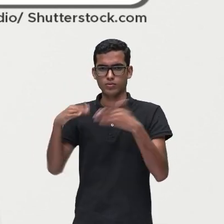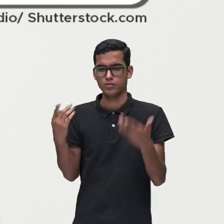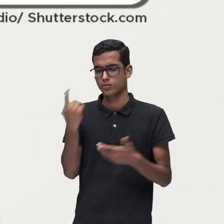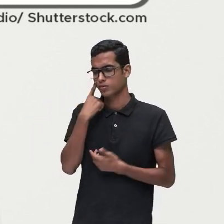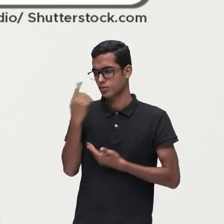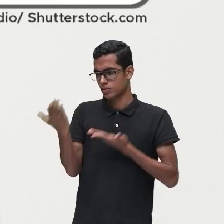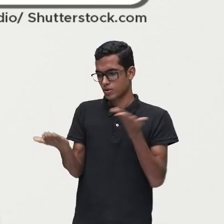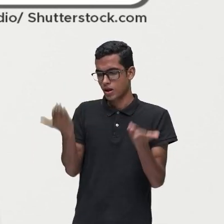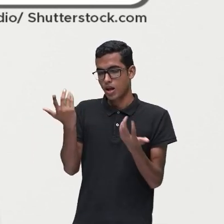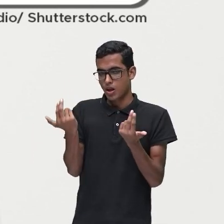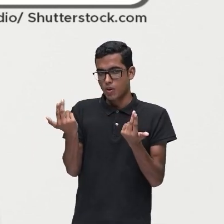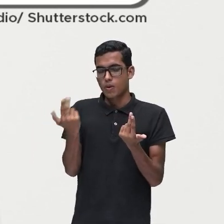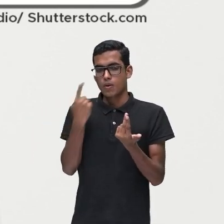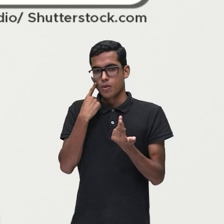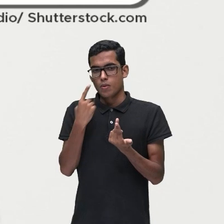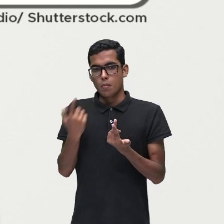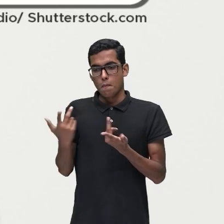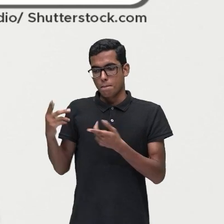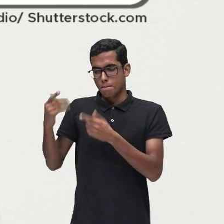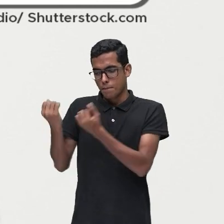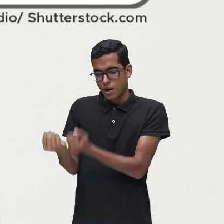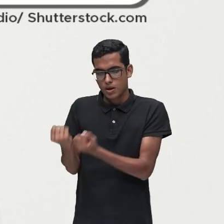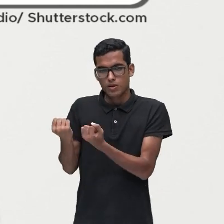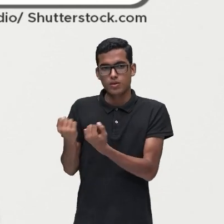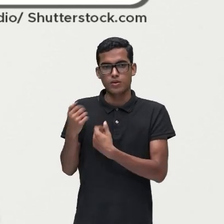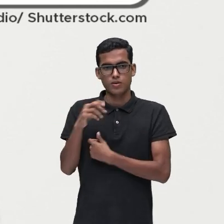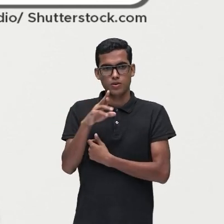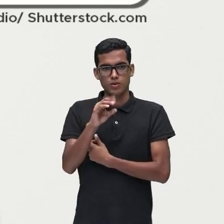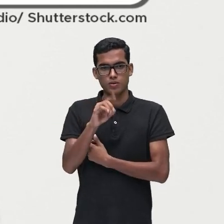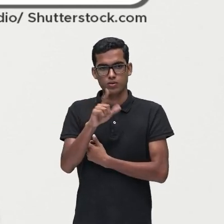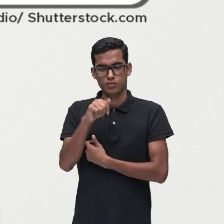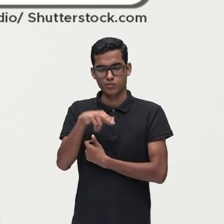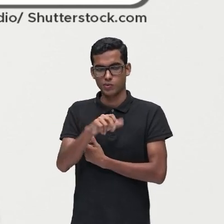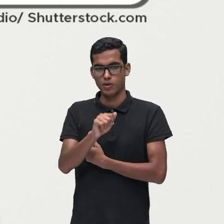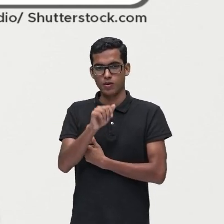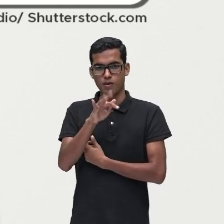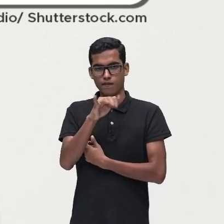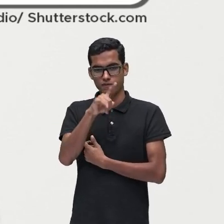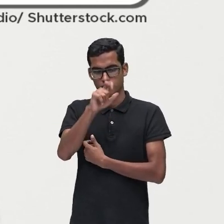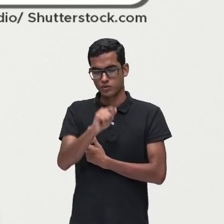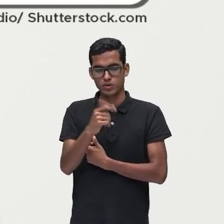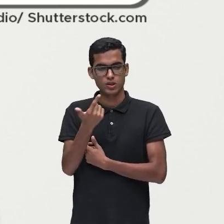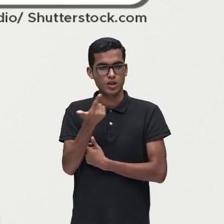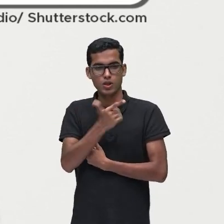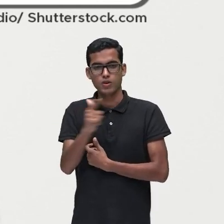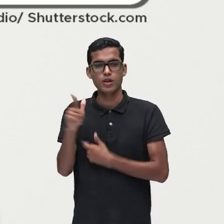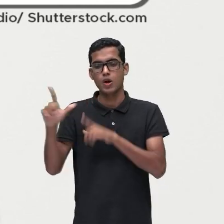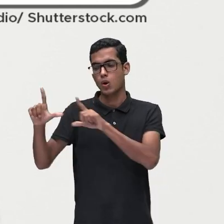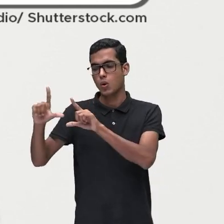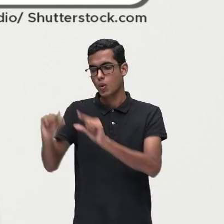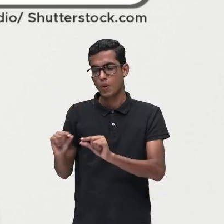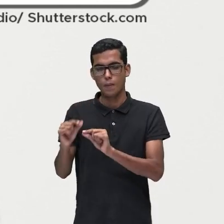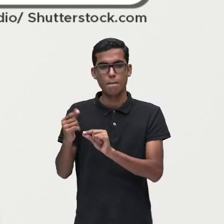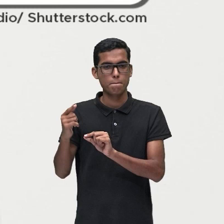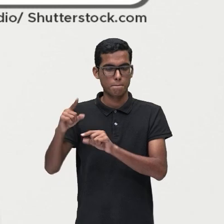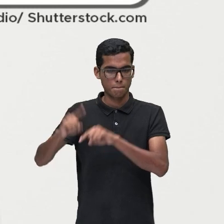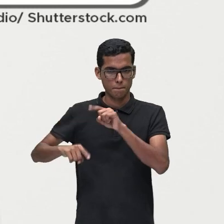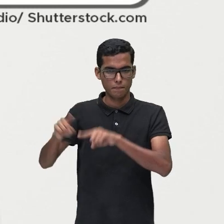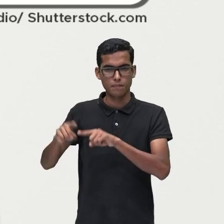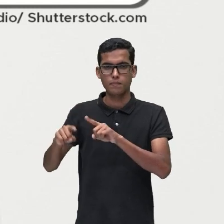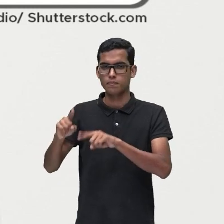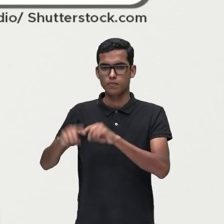observem aí que na roldana fixa não tem a redução do peso do objeto que você